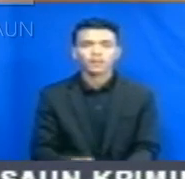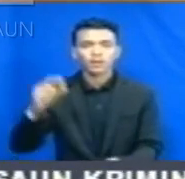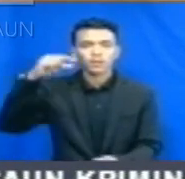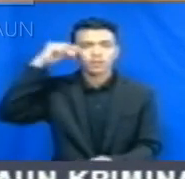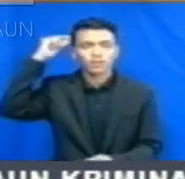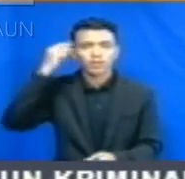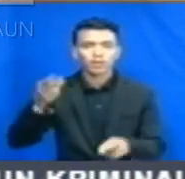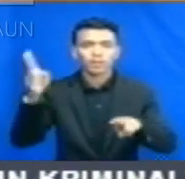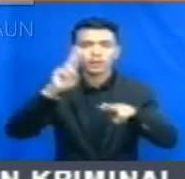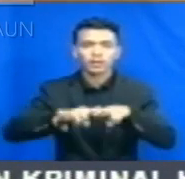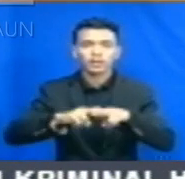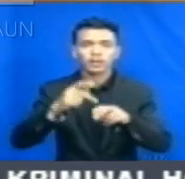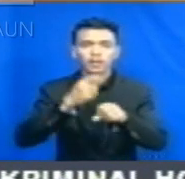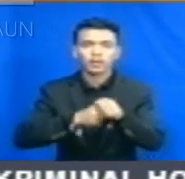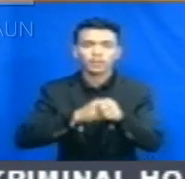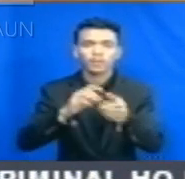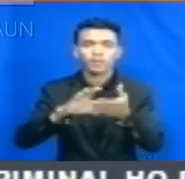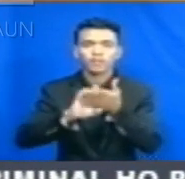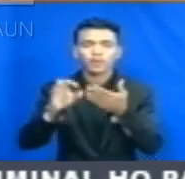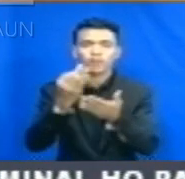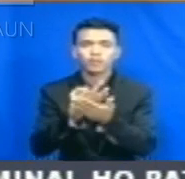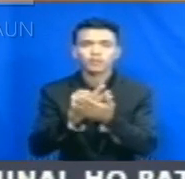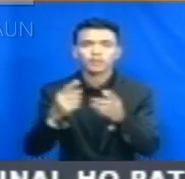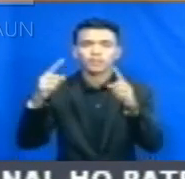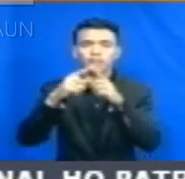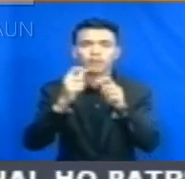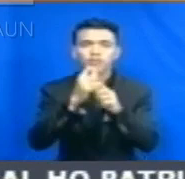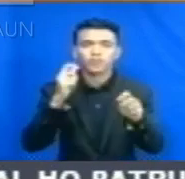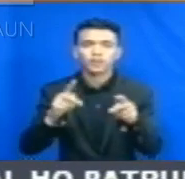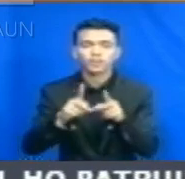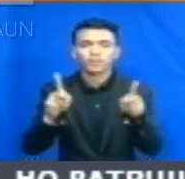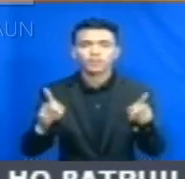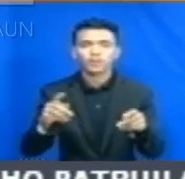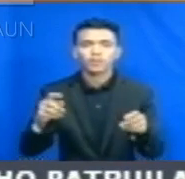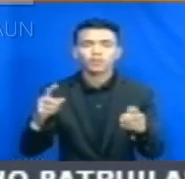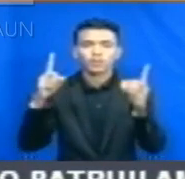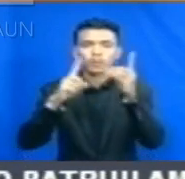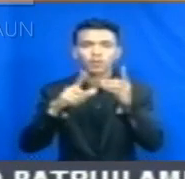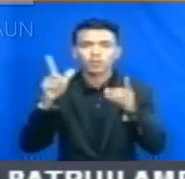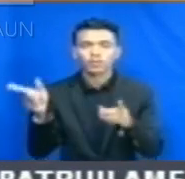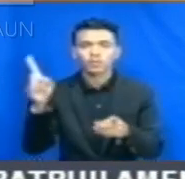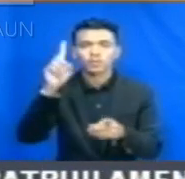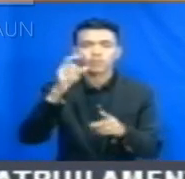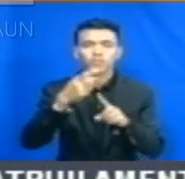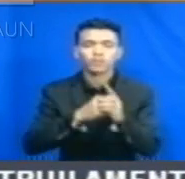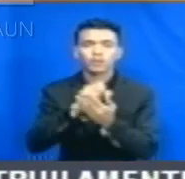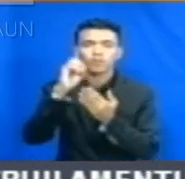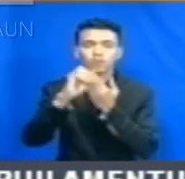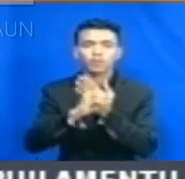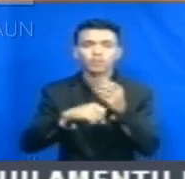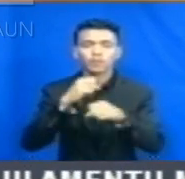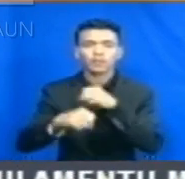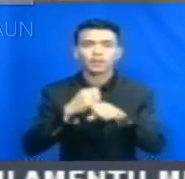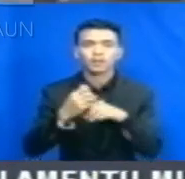Guvernul este în detan prazu atribuit să subsidi financiară ba transportul publicu, tolor în tolonul lor este îngiră flan otobru tinane.